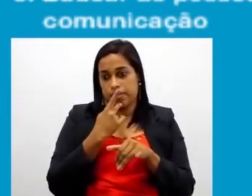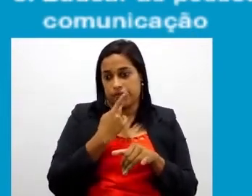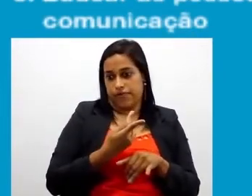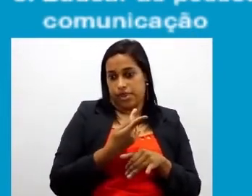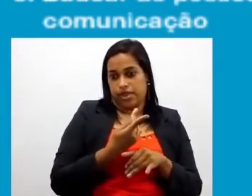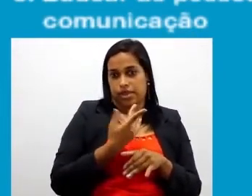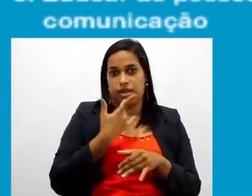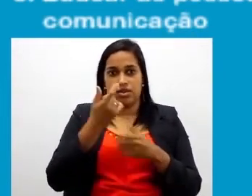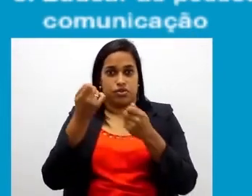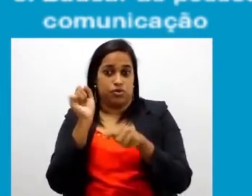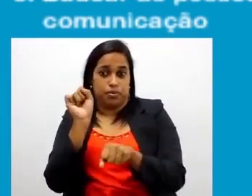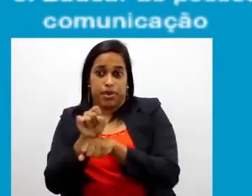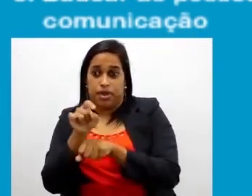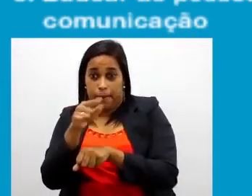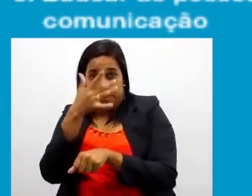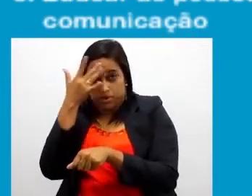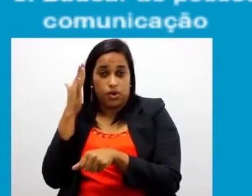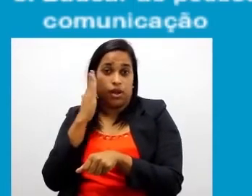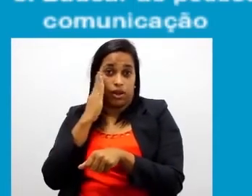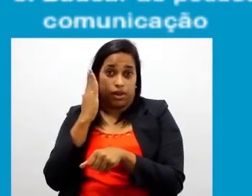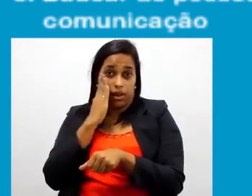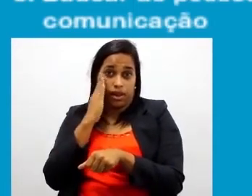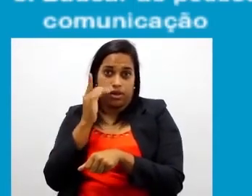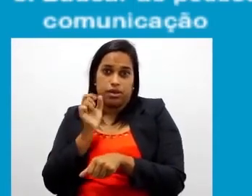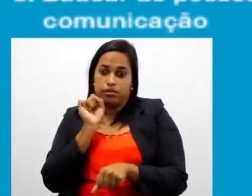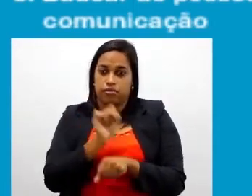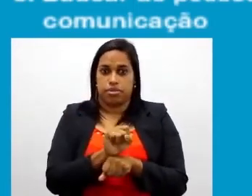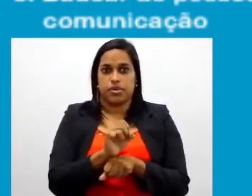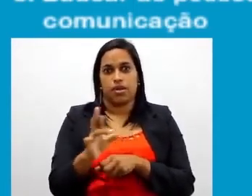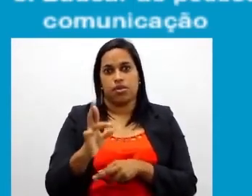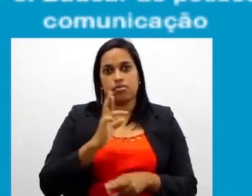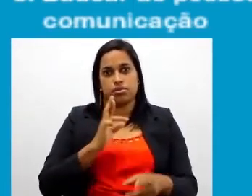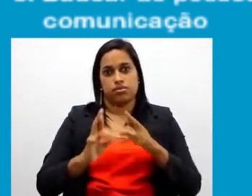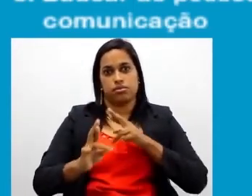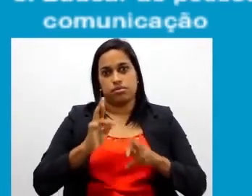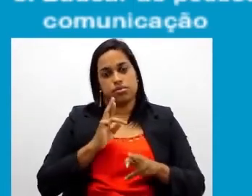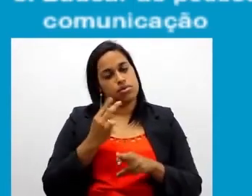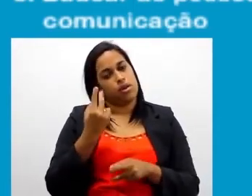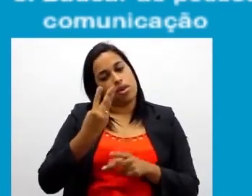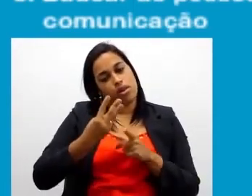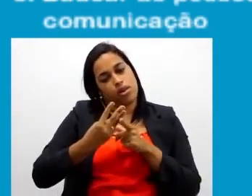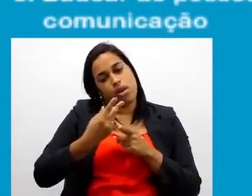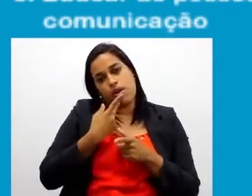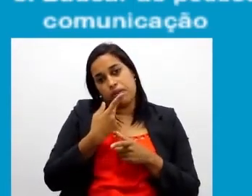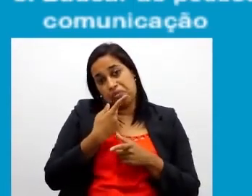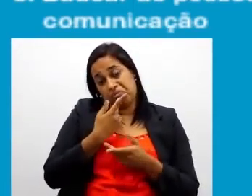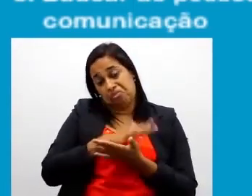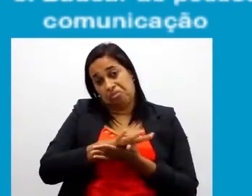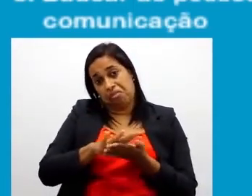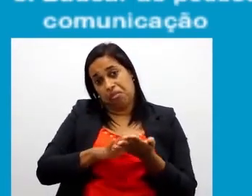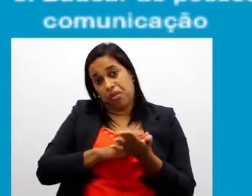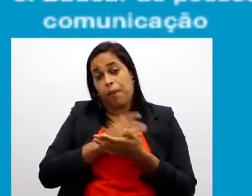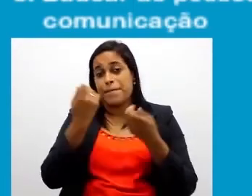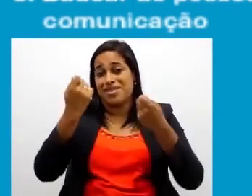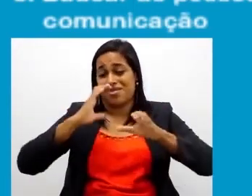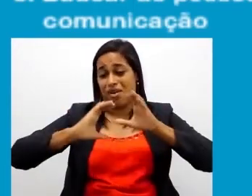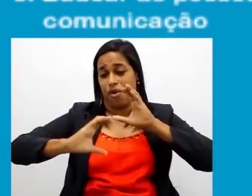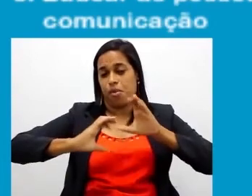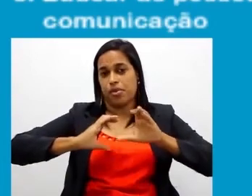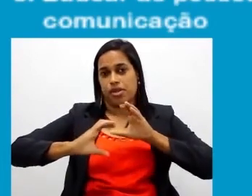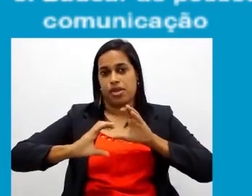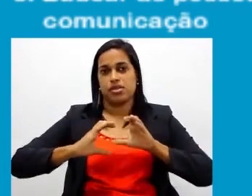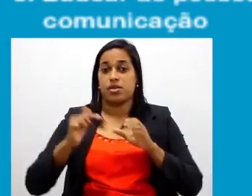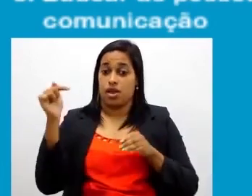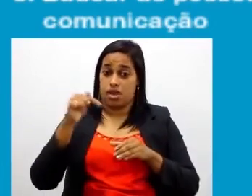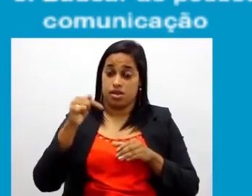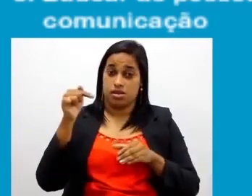posso dizer metade, esperar que elas entendam tudo e aguardar que o resultado seja uma terceira coisa que eu nem disse que deveria